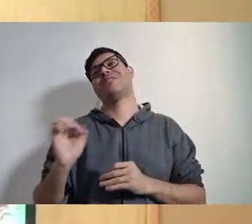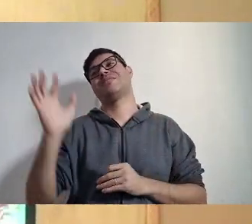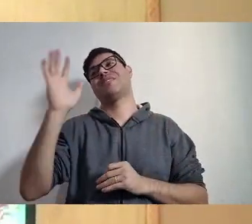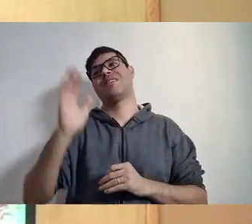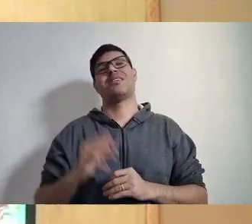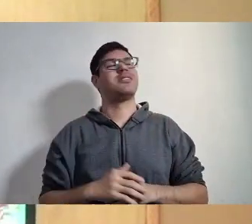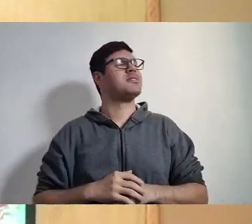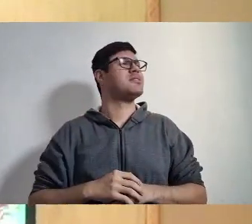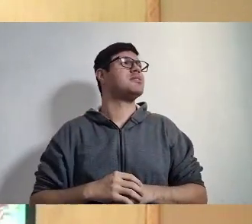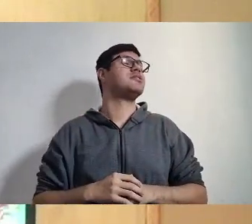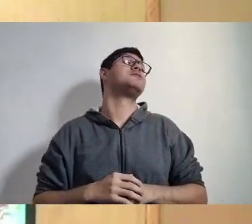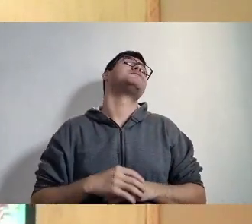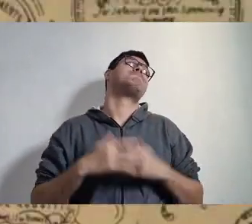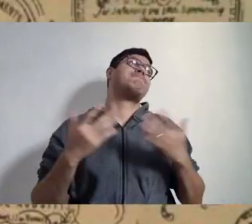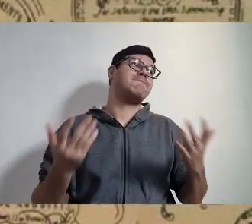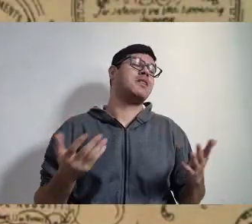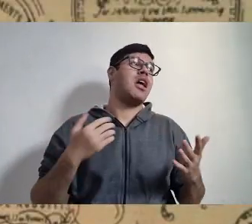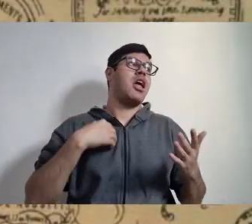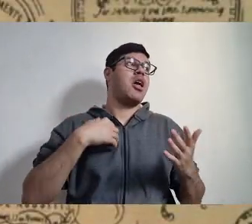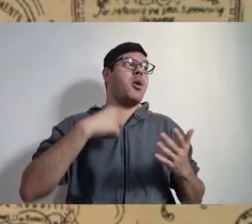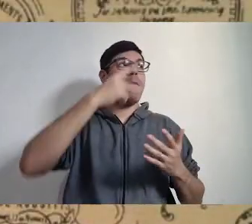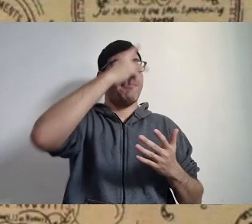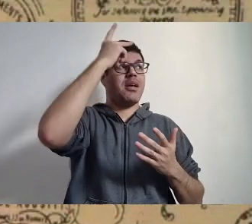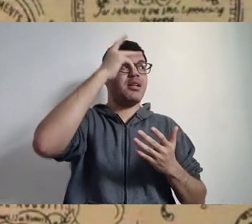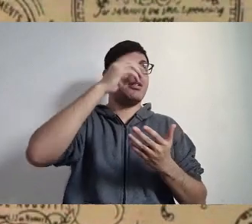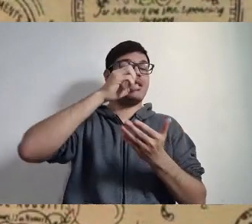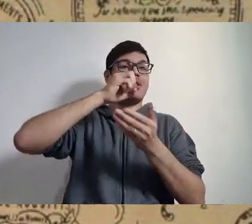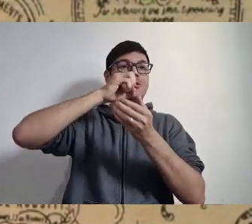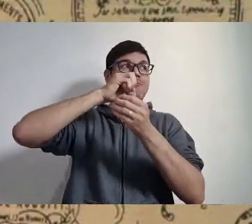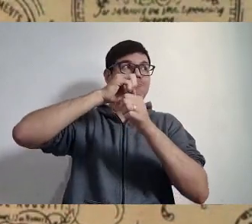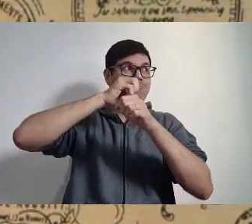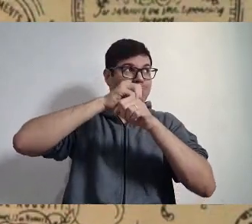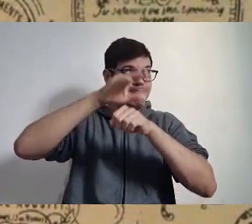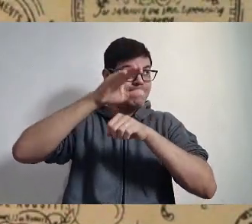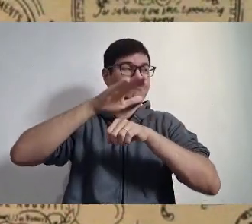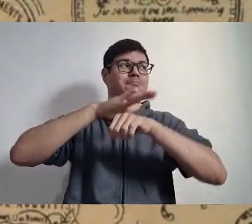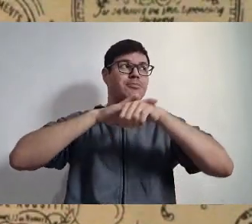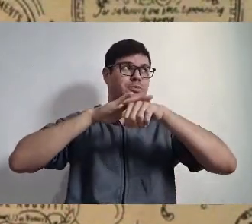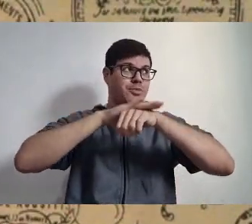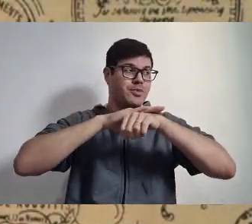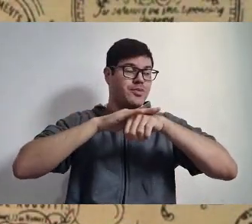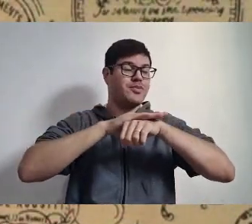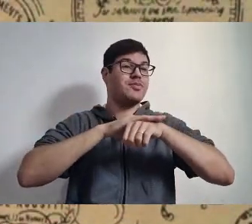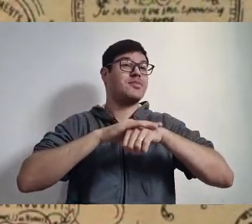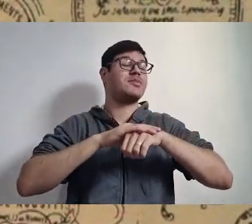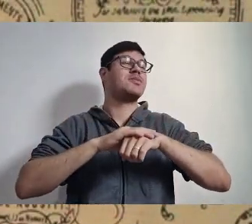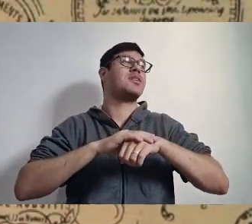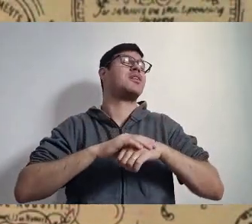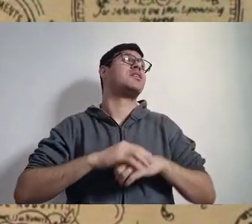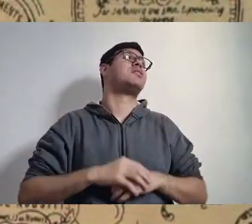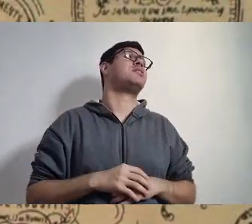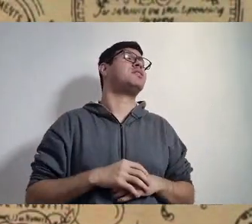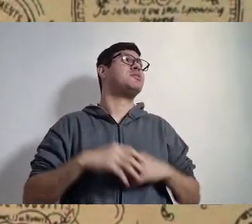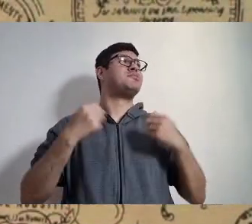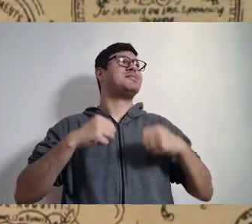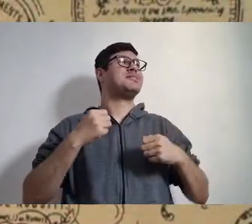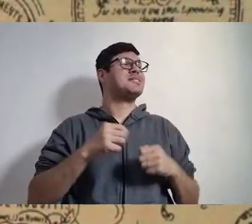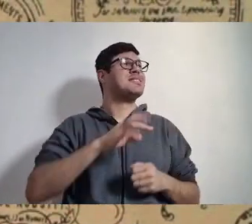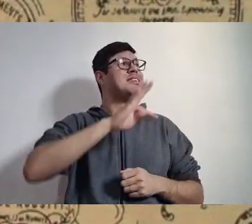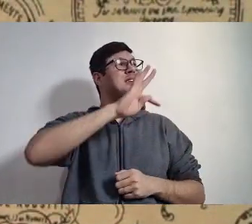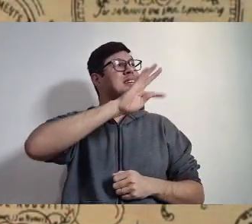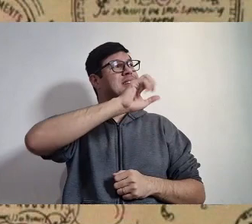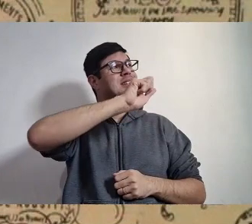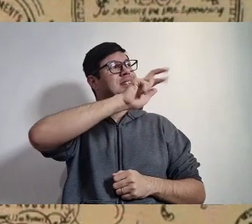sugeri pro Pedrinho foi o seguinte, que a gente faz a concessão com tarifa travada. Não tem jeito, a firma não